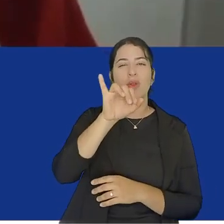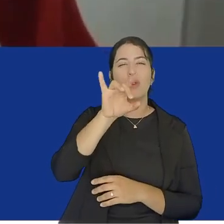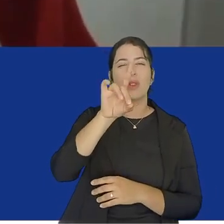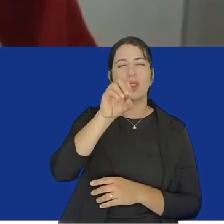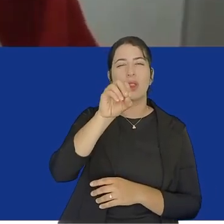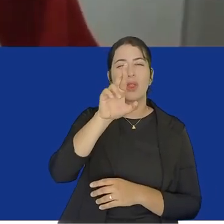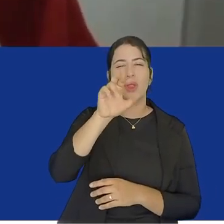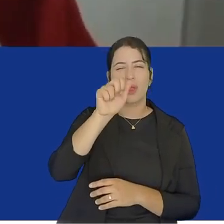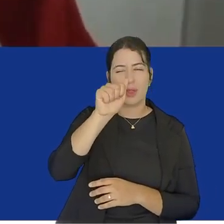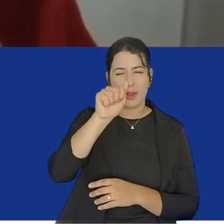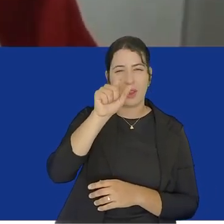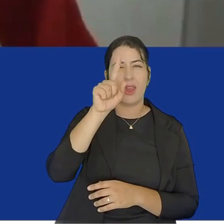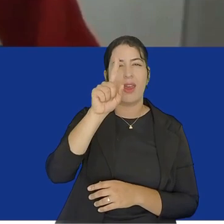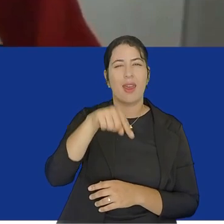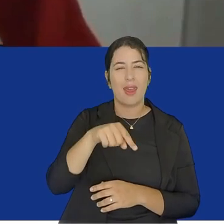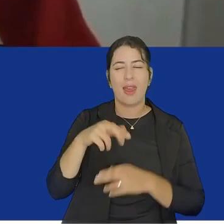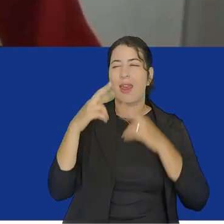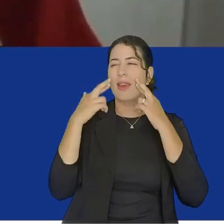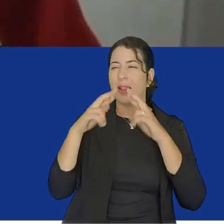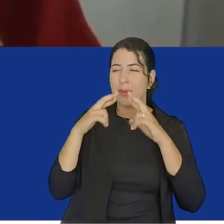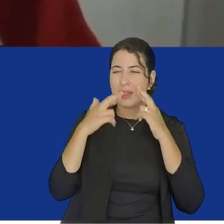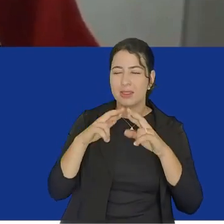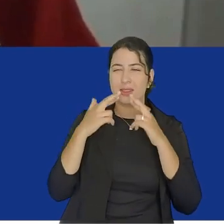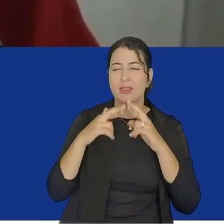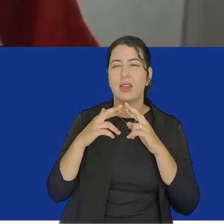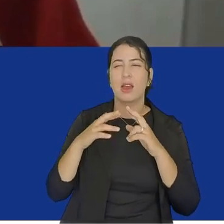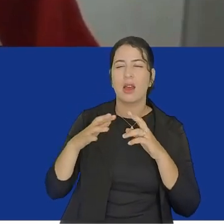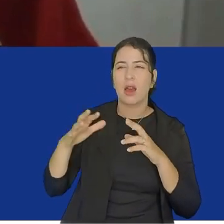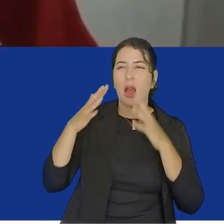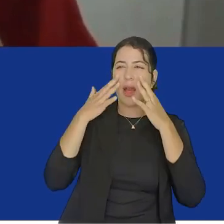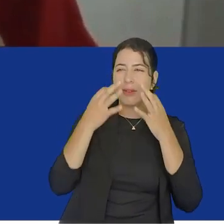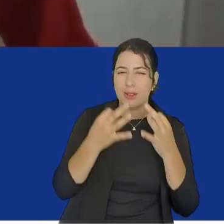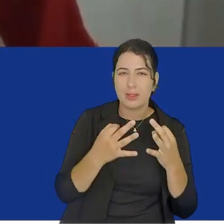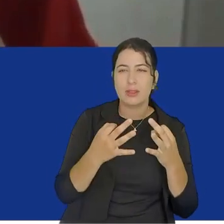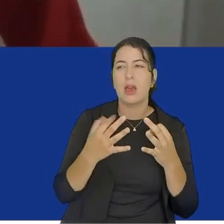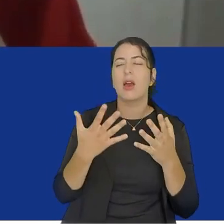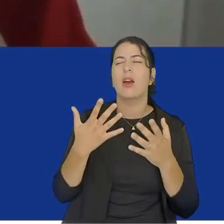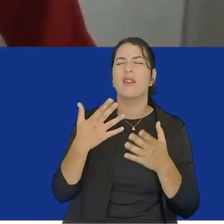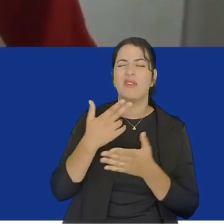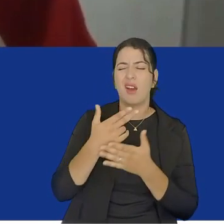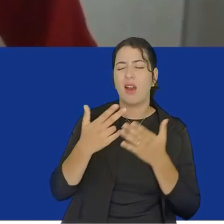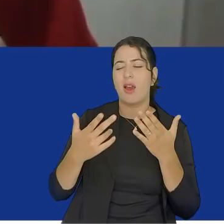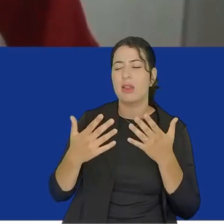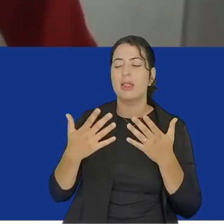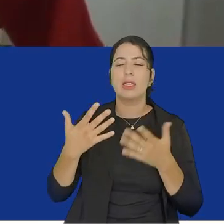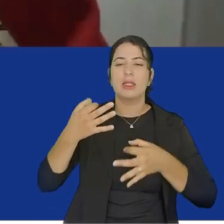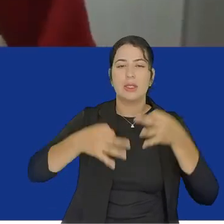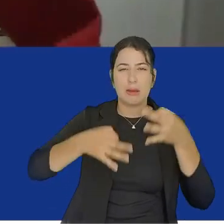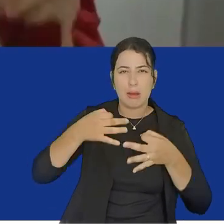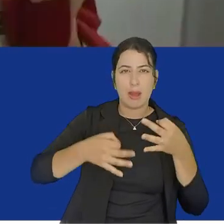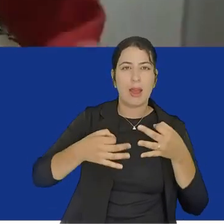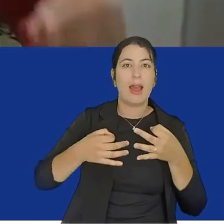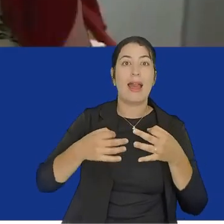reclamações externas do jurisdicionado. Questões relativas a assédio